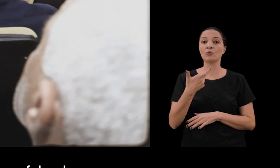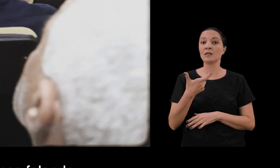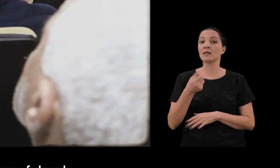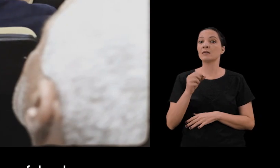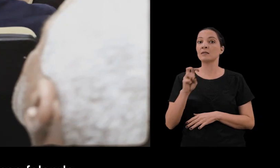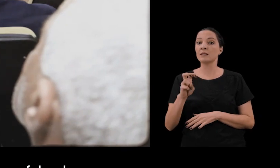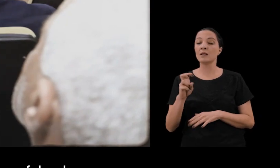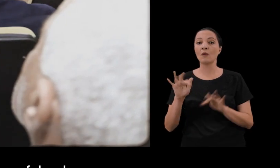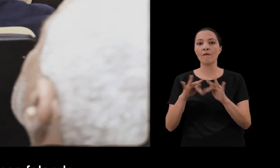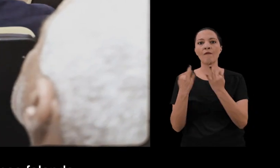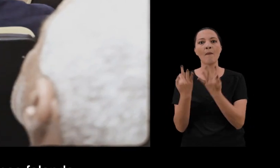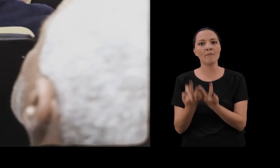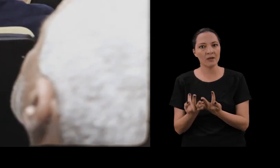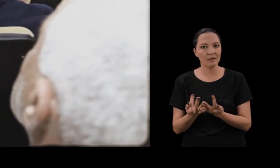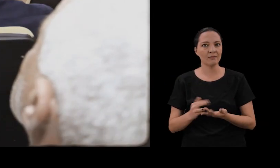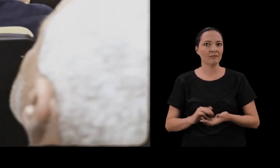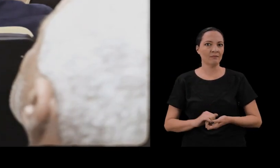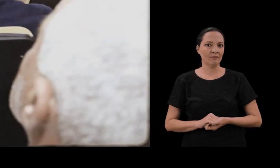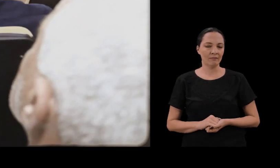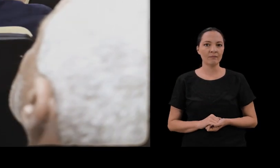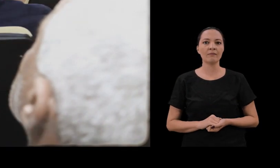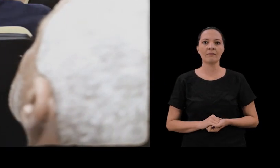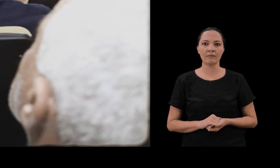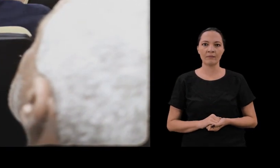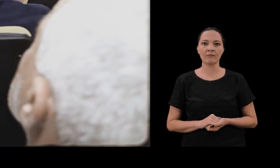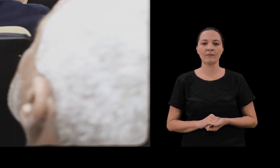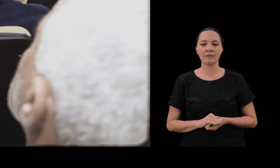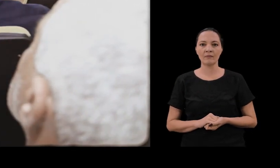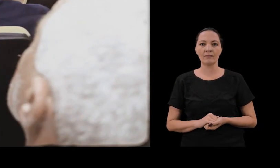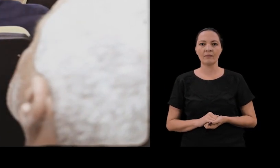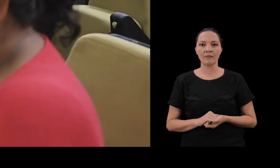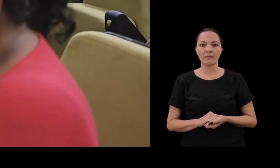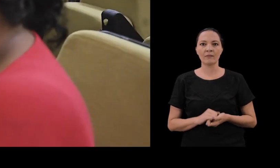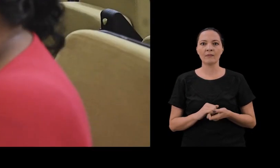4.205 famílias ameaçadas. E